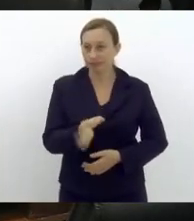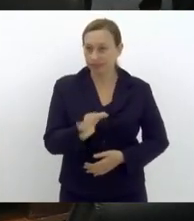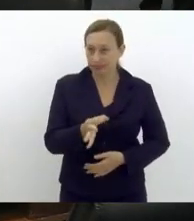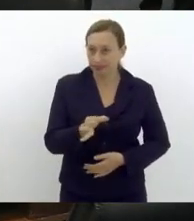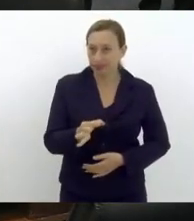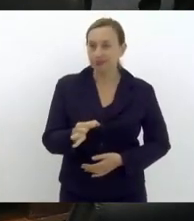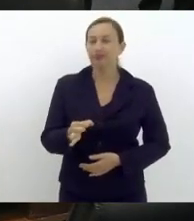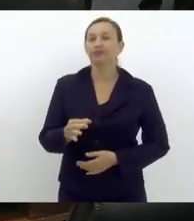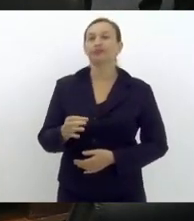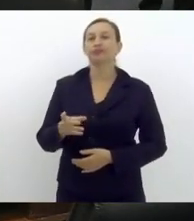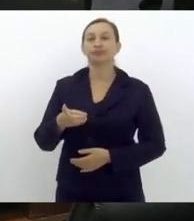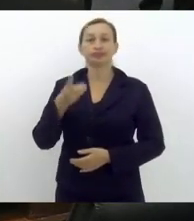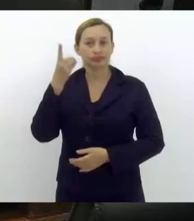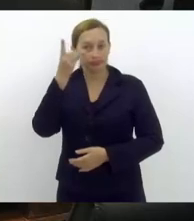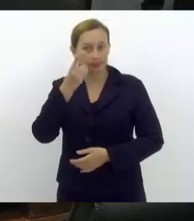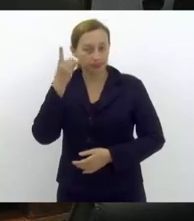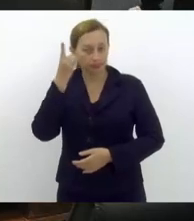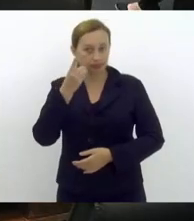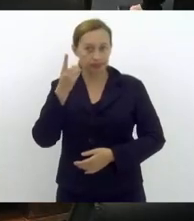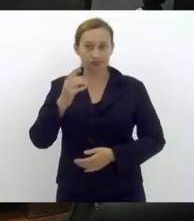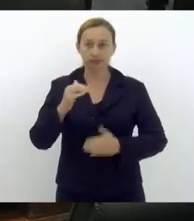nobre deputado.